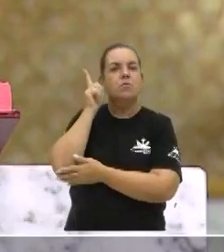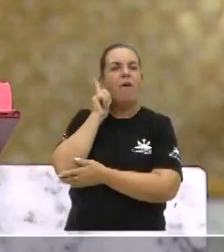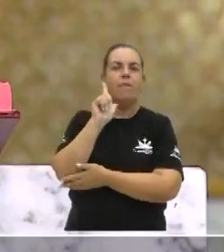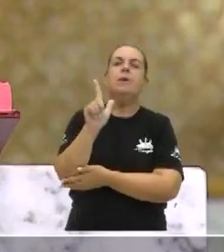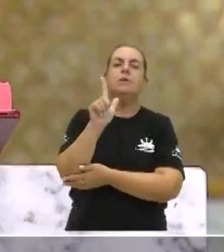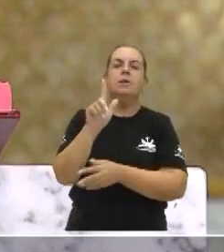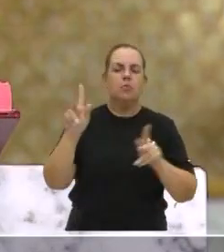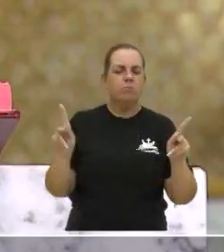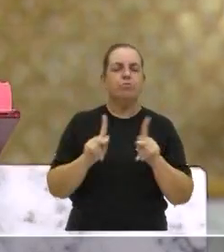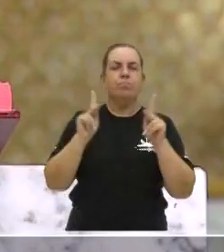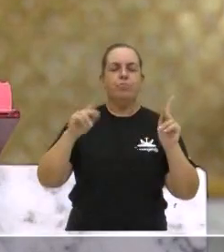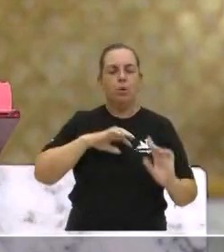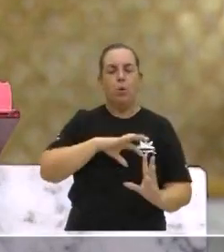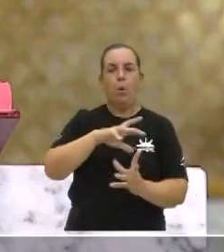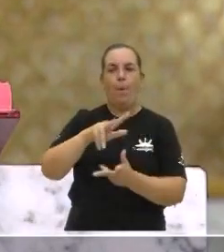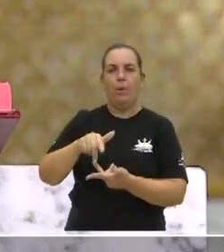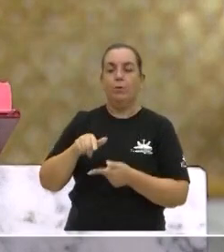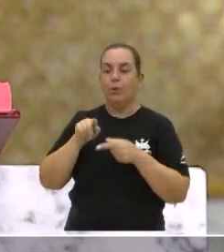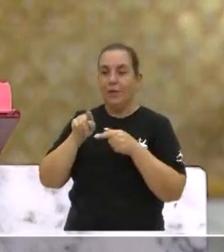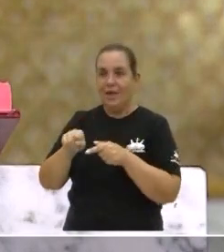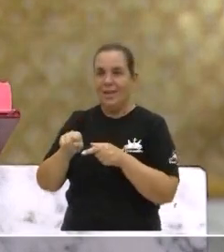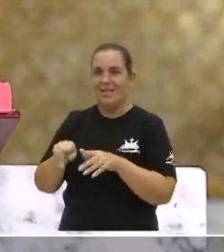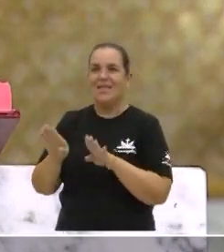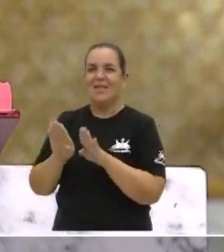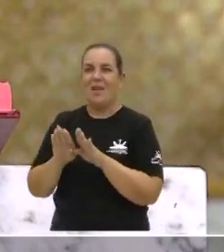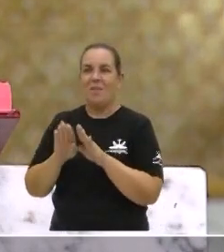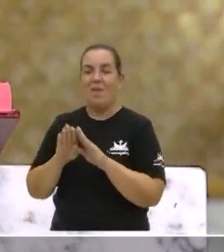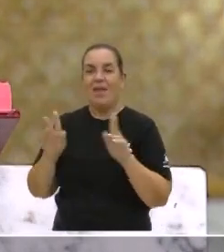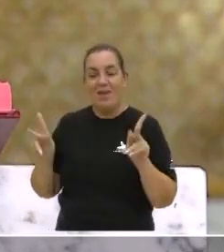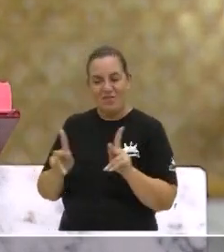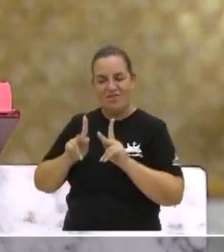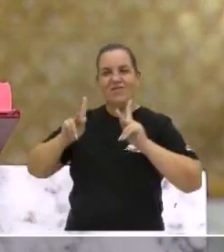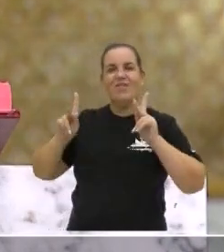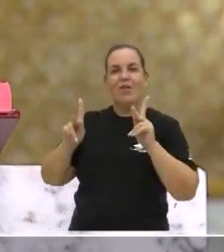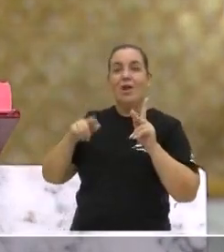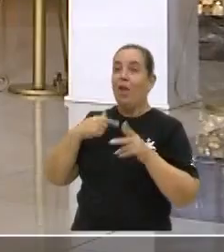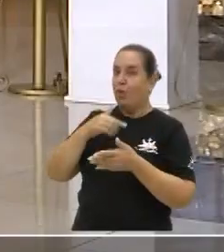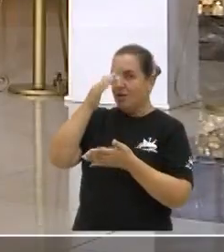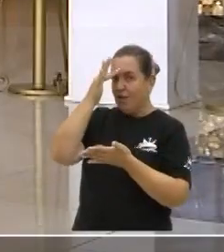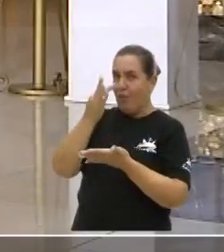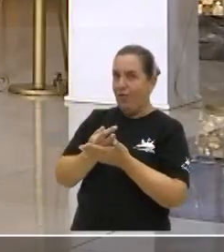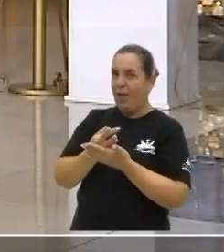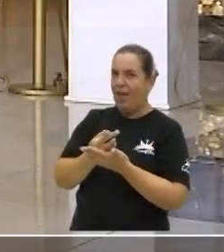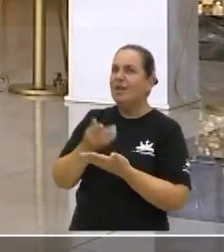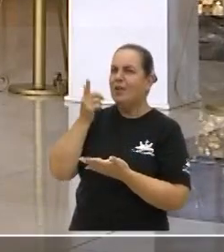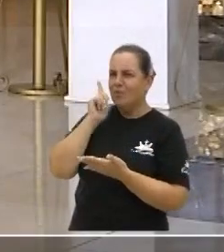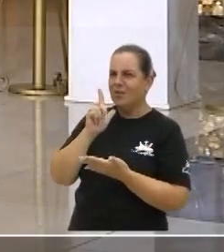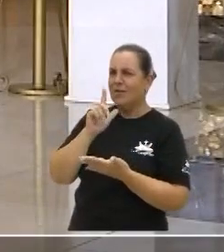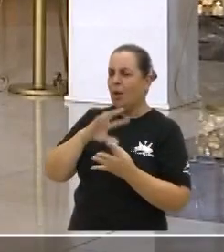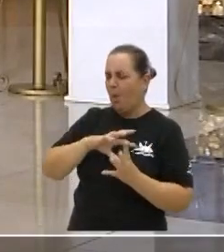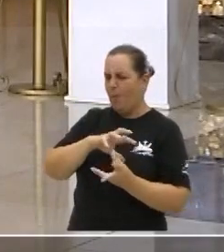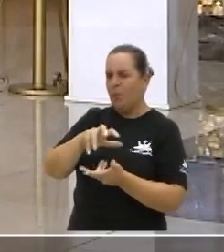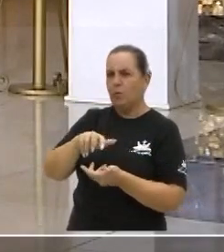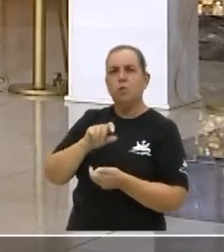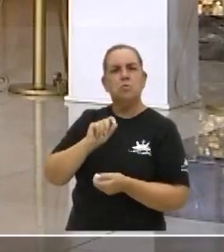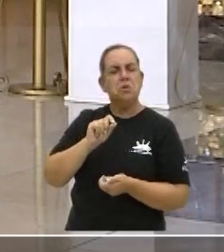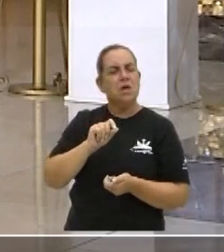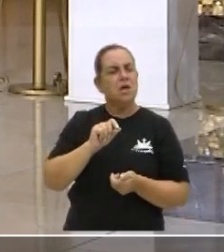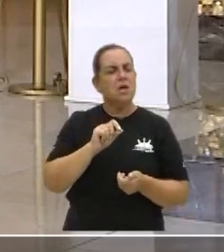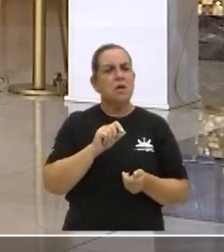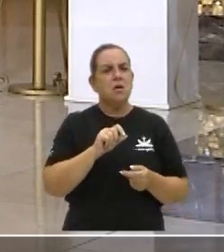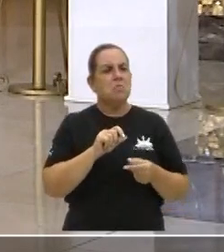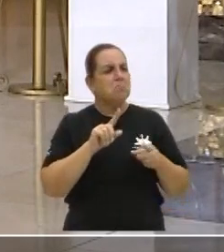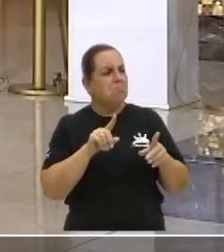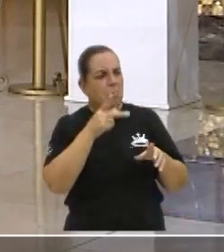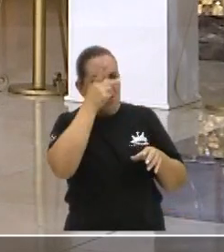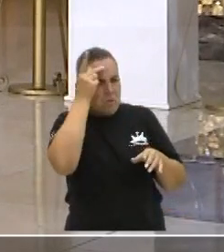E esta é a vitória que venceu o mundo, a nossa fé. Quem é o vencedor do mundo, senão